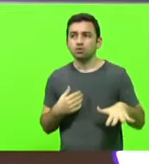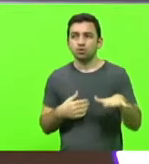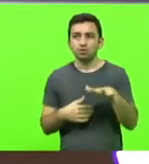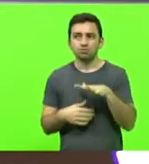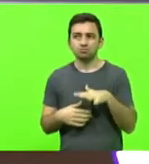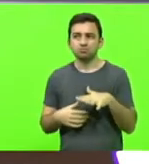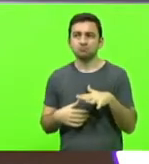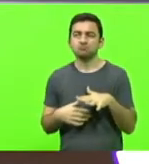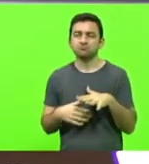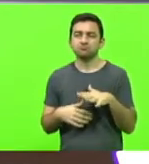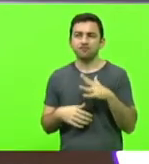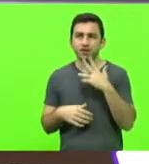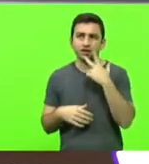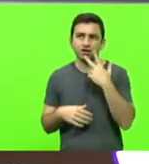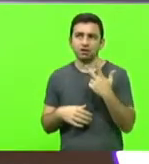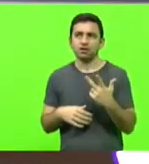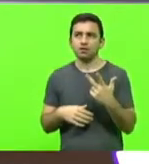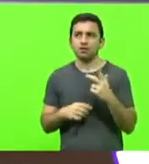questão